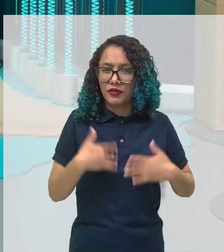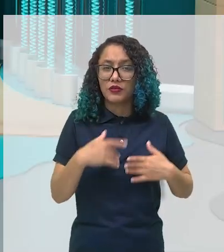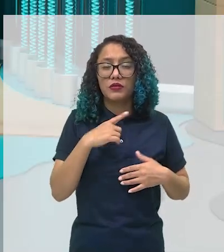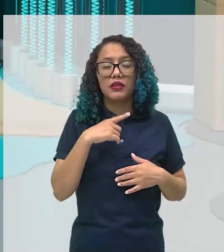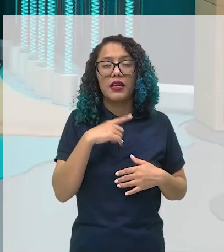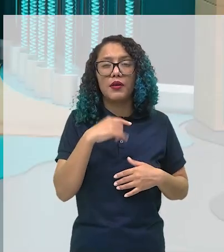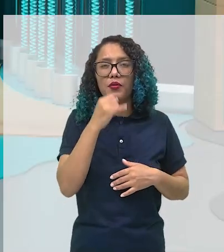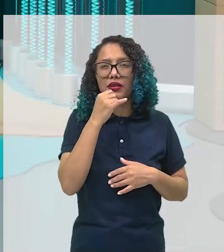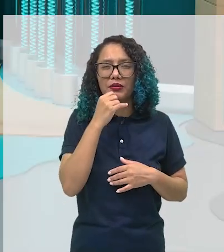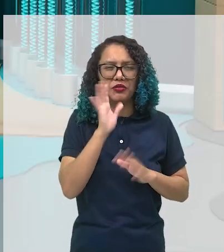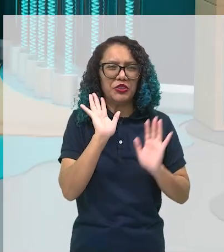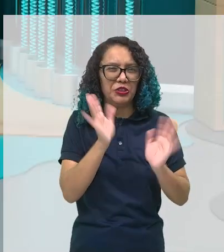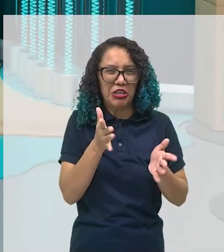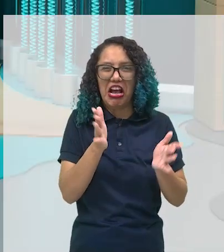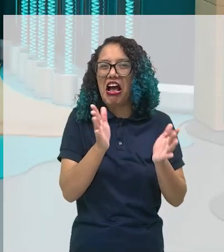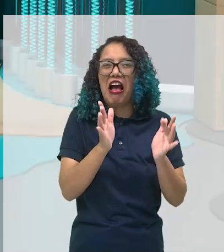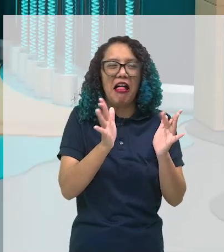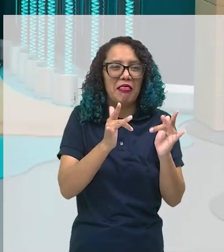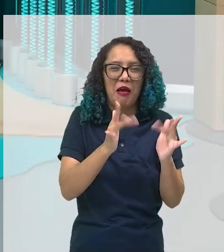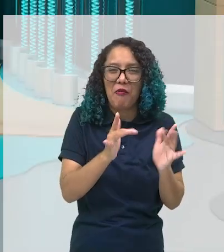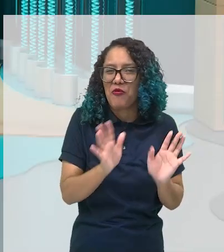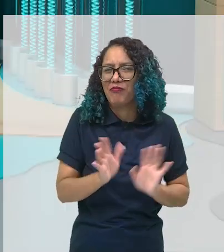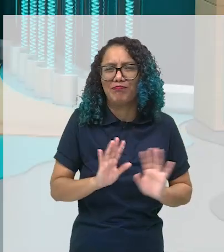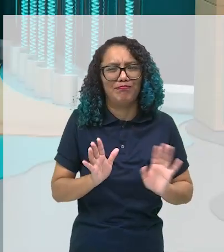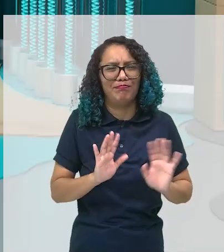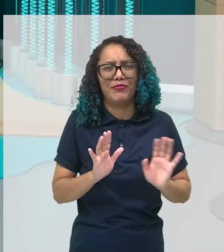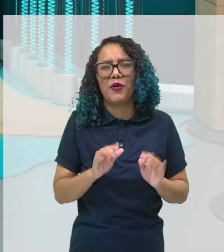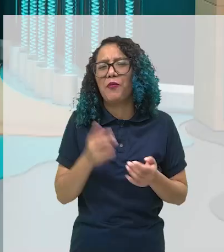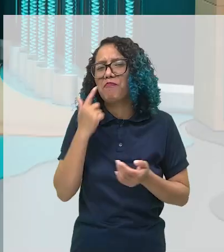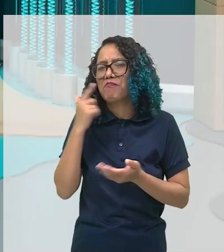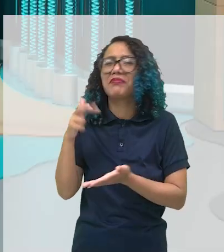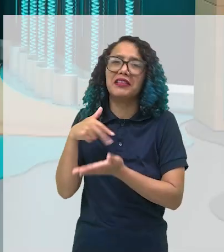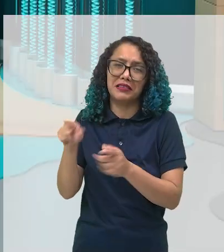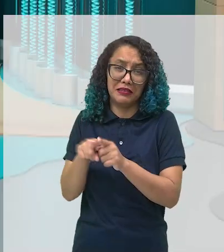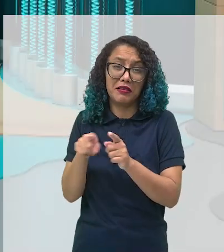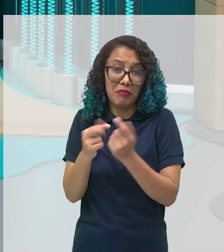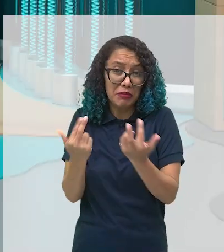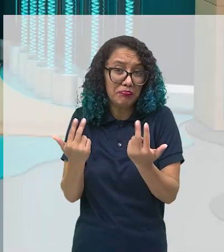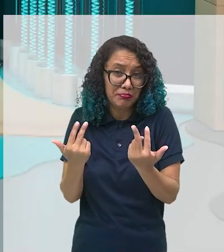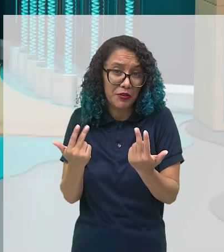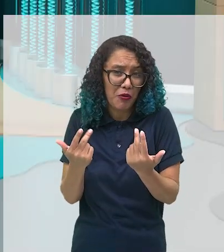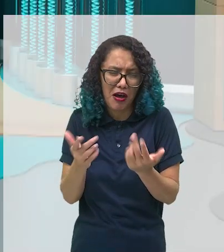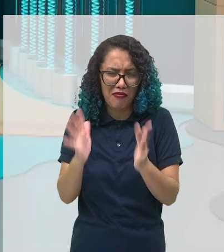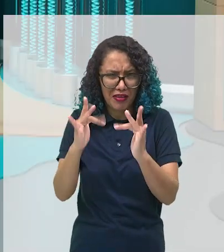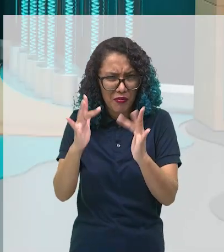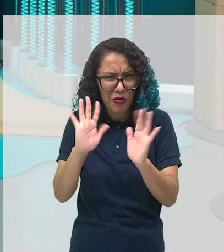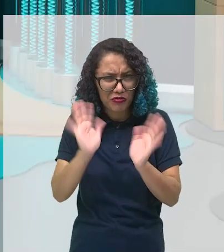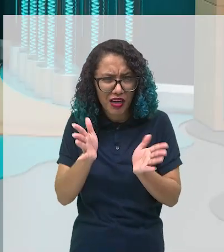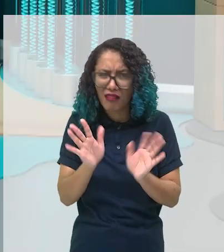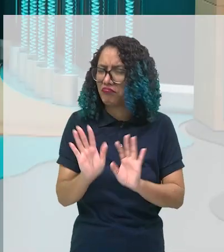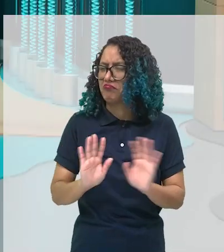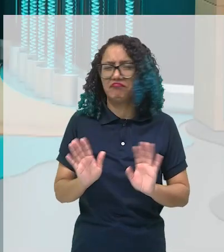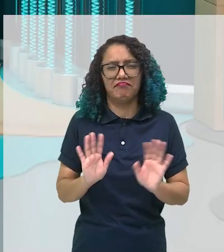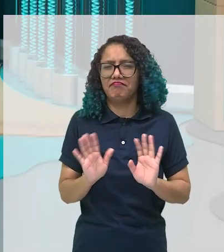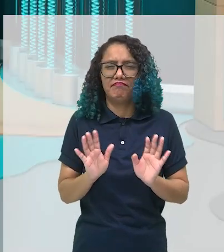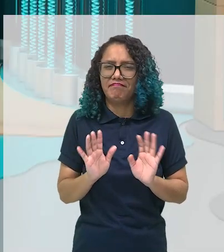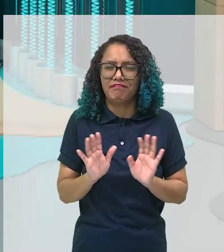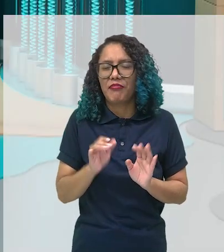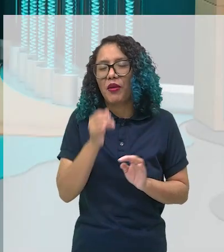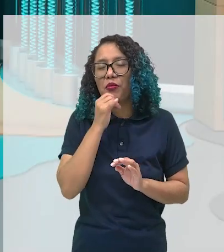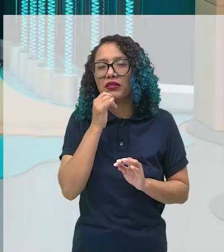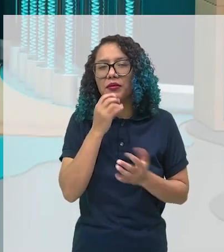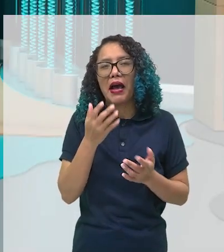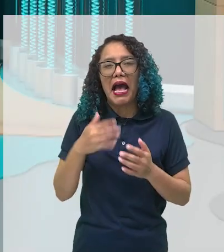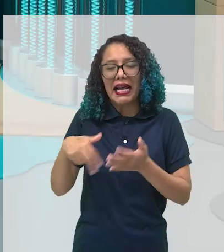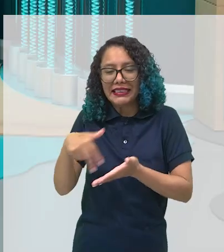sair dali namorando o colega, a mesma coisa é na dança. Tá? A gente não pode achar que porque